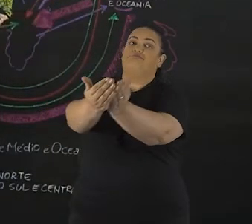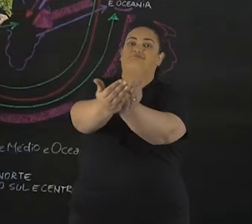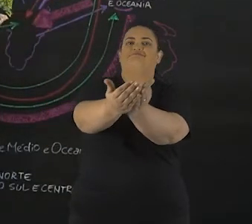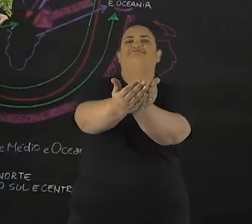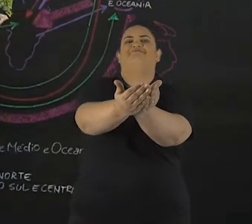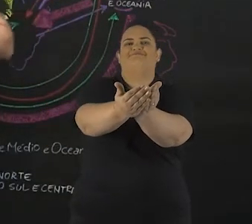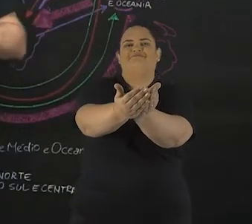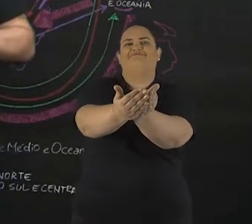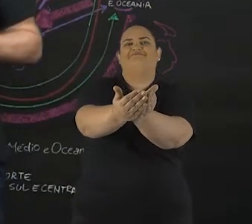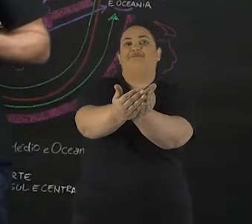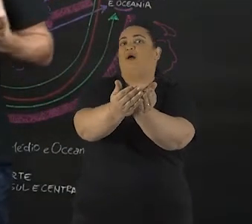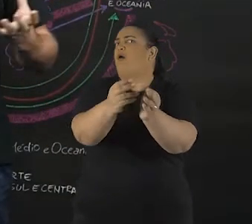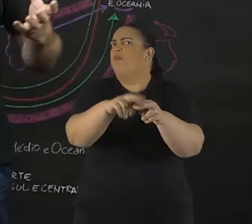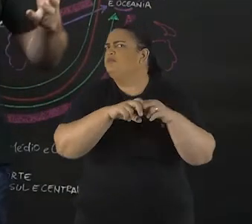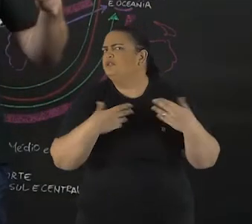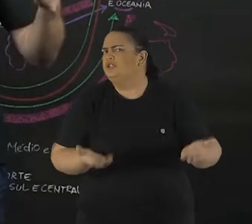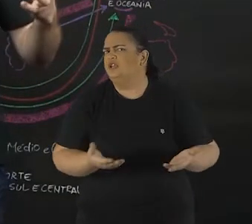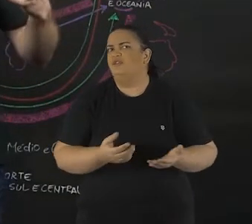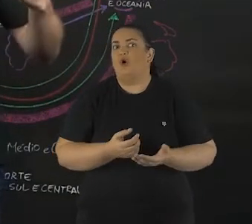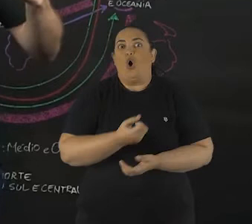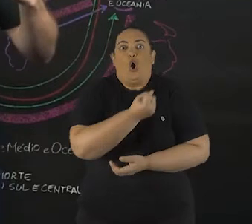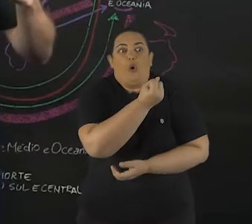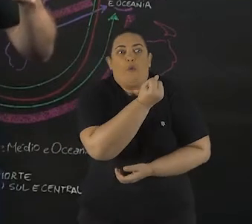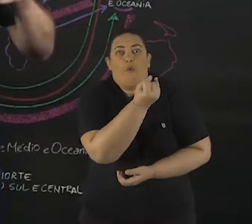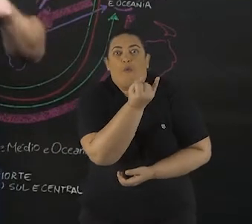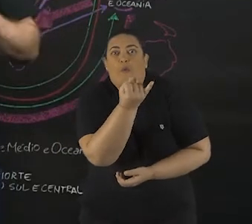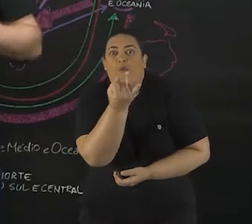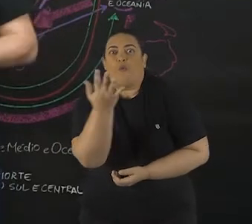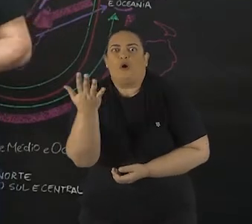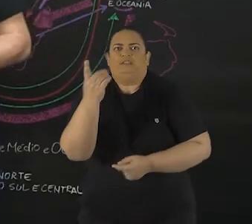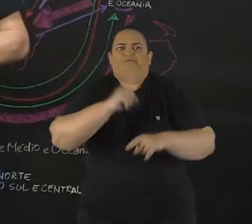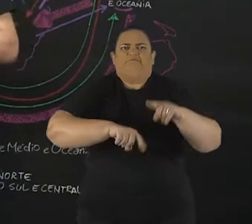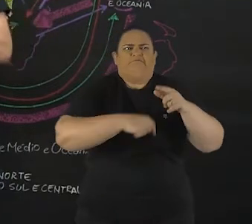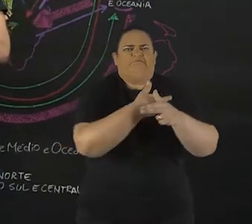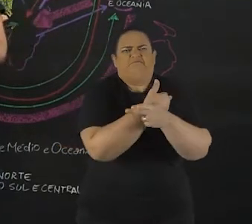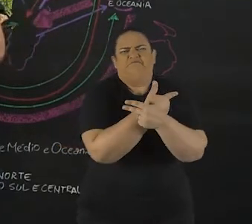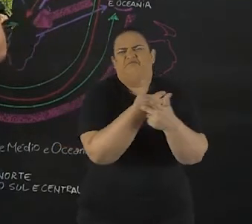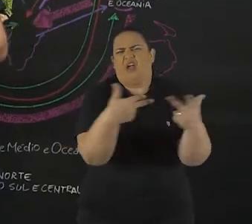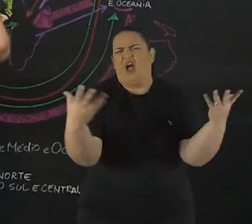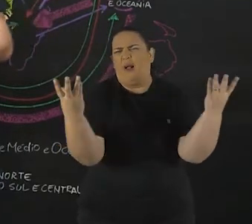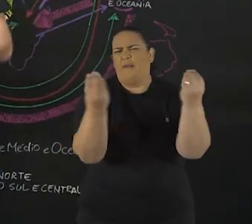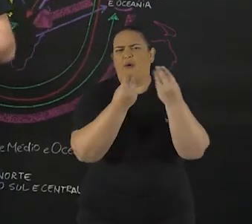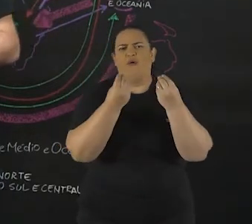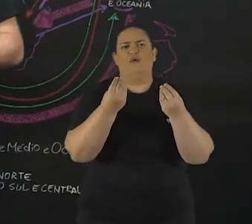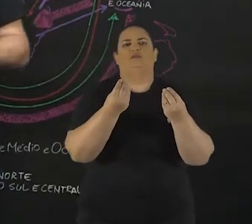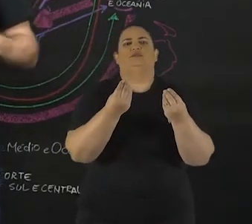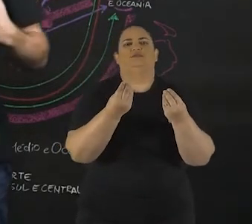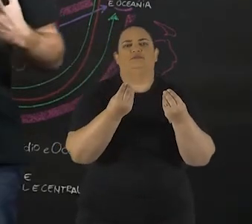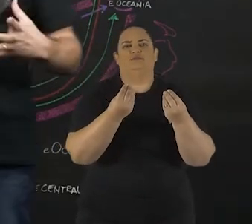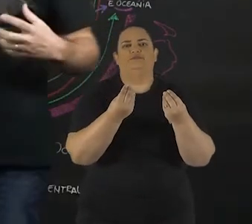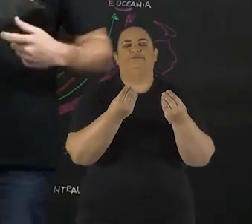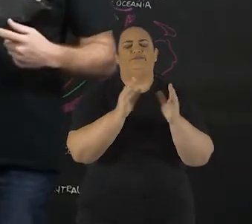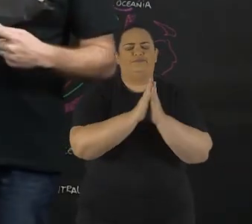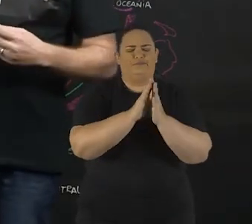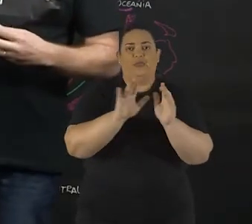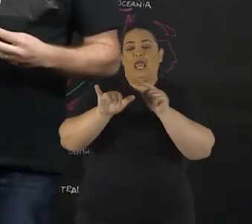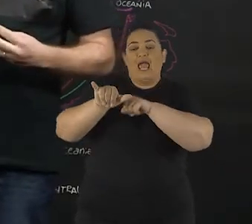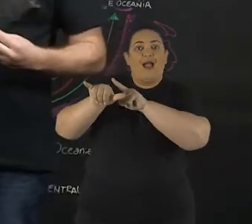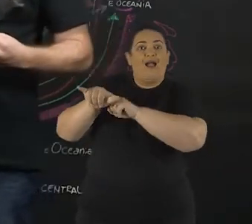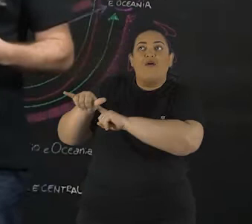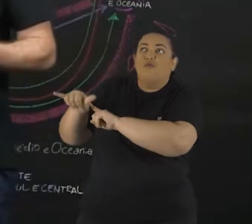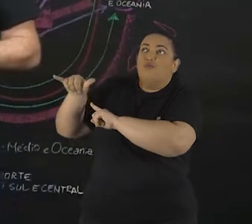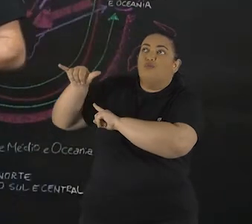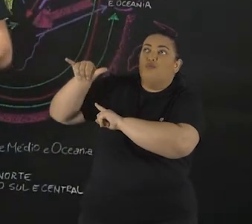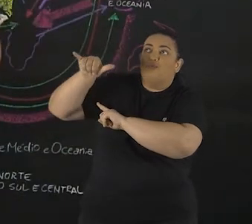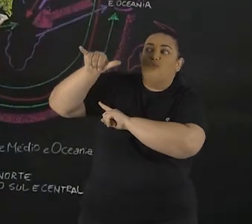marítima devido à quantidade de carga existente. Com a parte do transporte aéreo, fica principalmente o fluxo